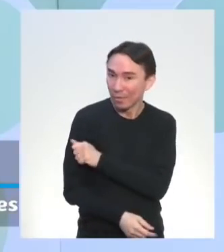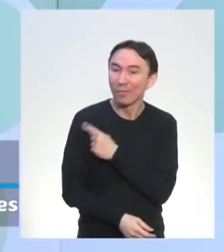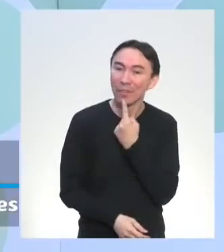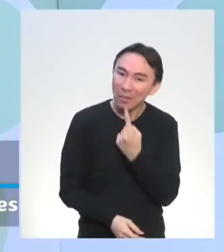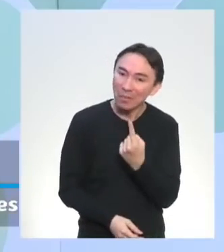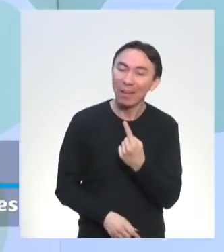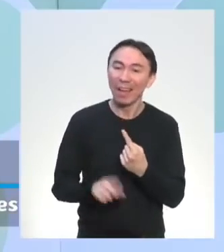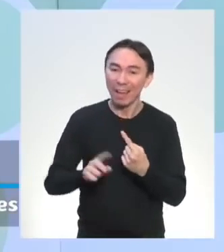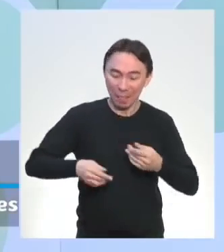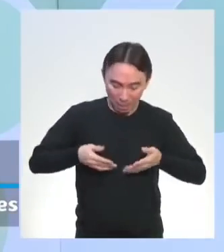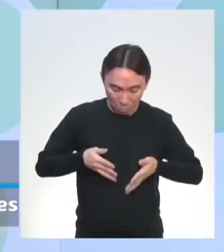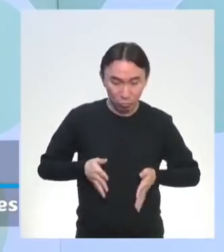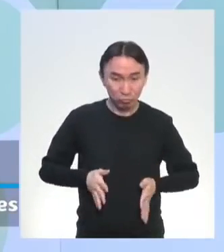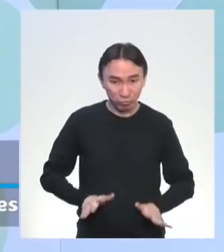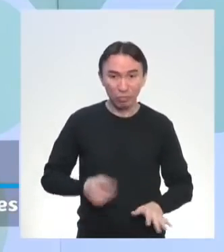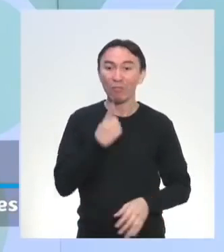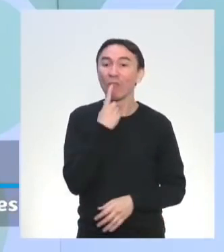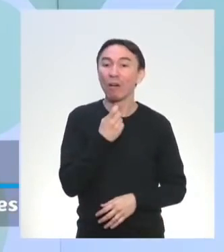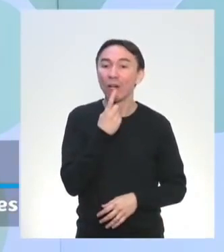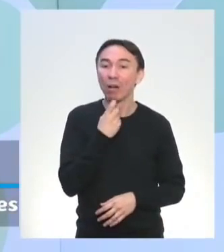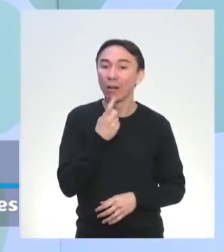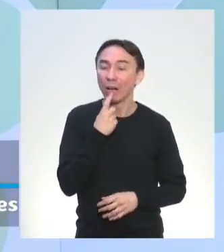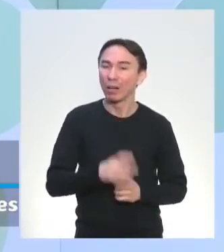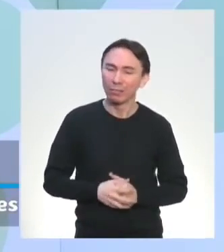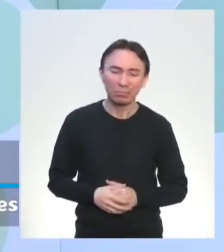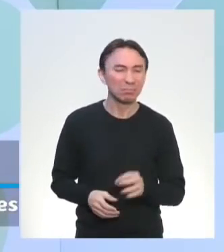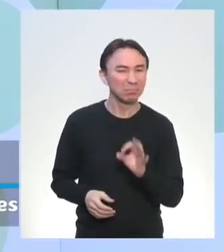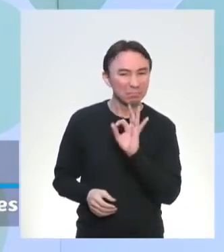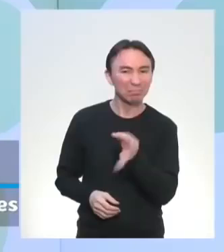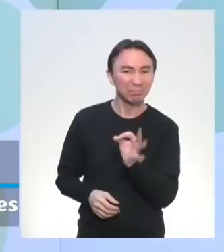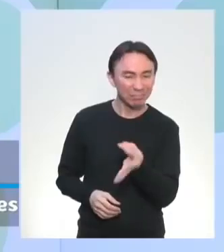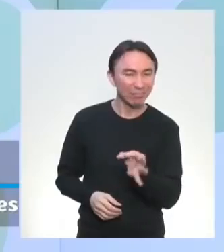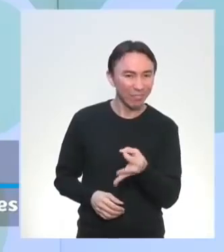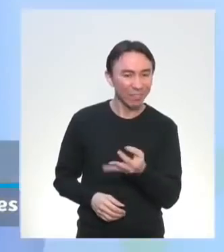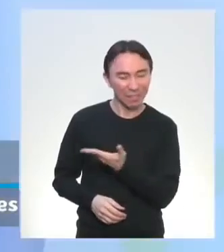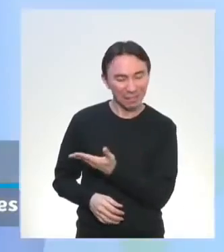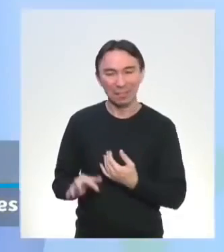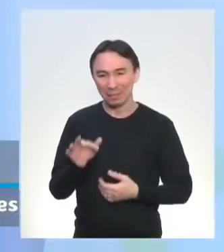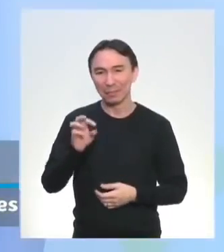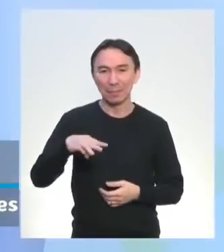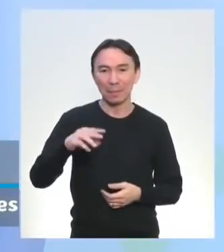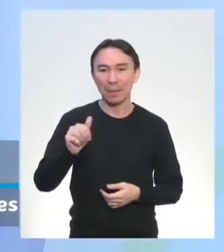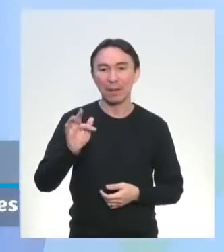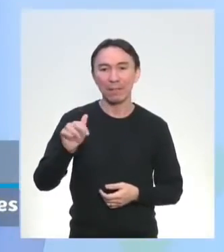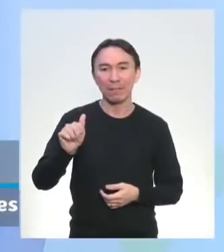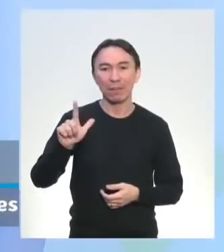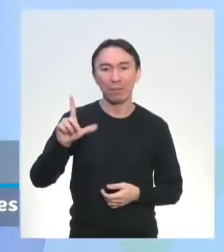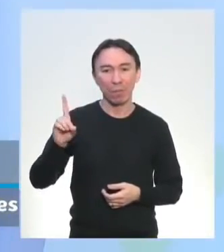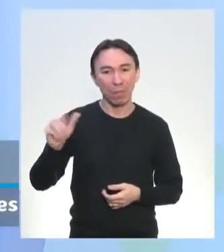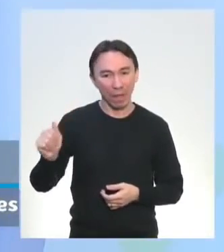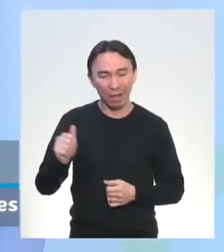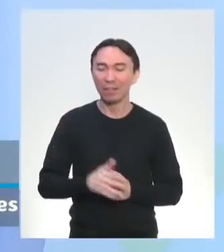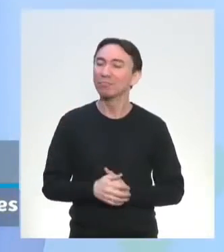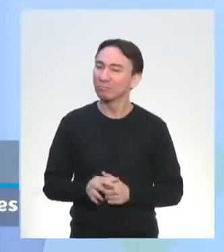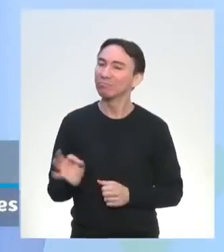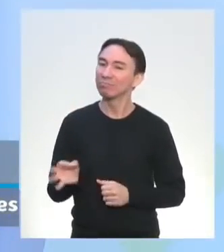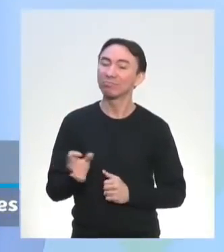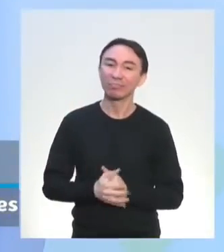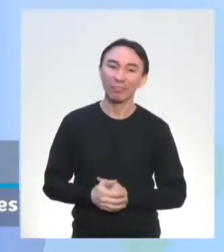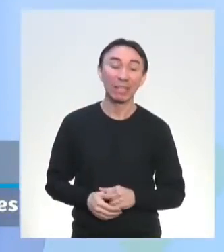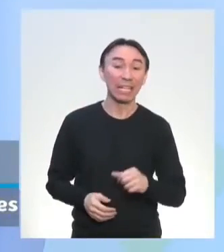vermelho, posicionamento, Mafalda tinha muito essa marca, né? Exato. A aluna Lívia Nicole,